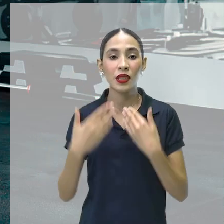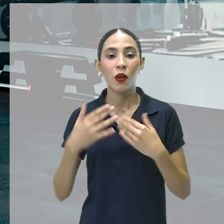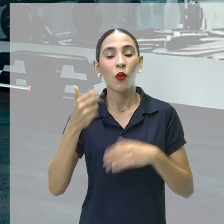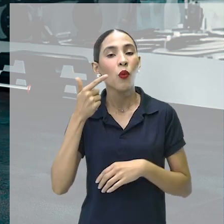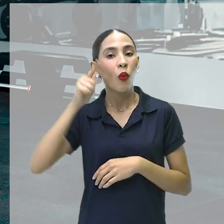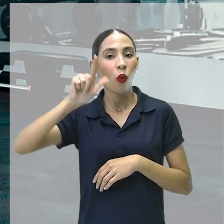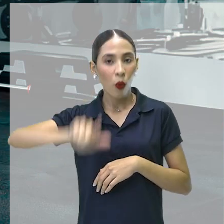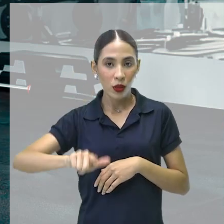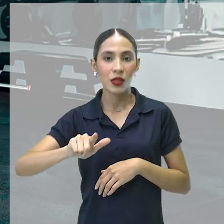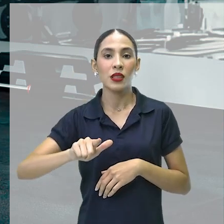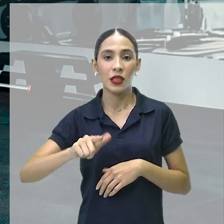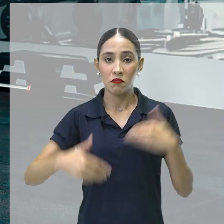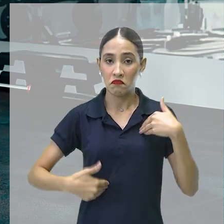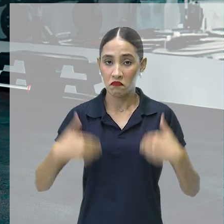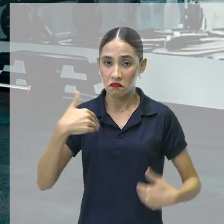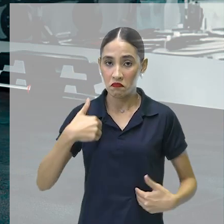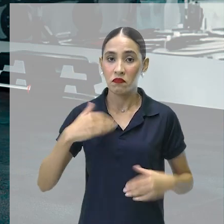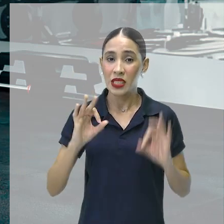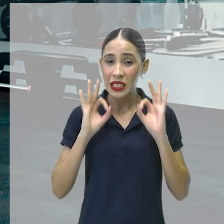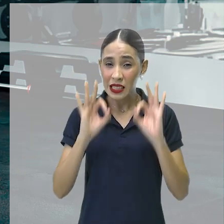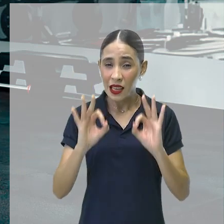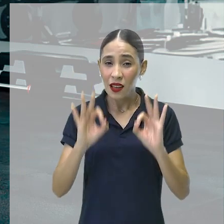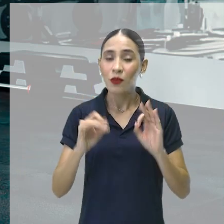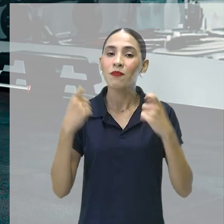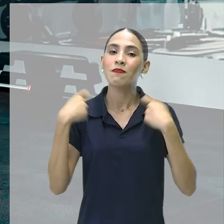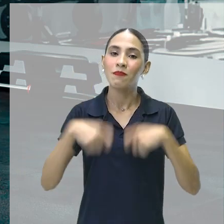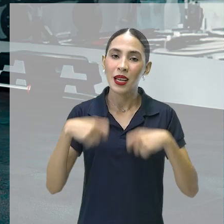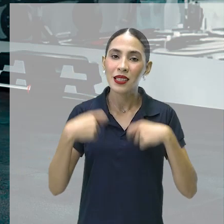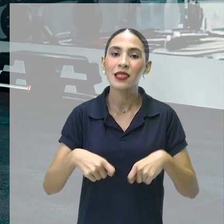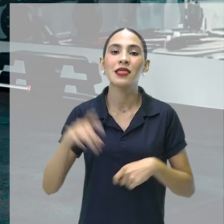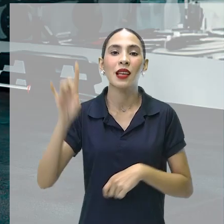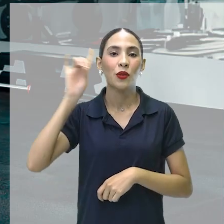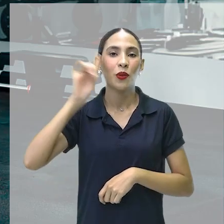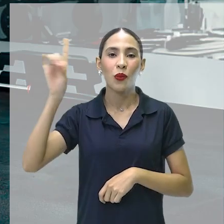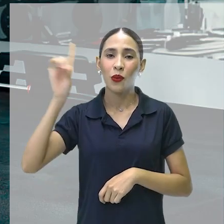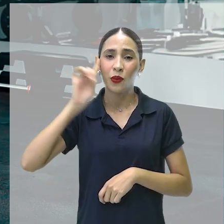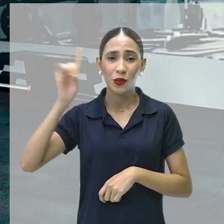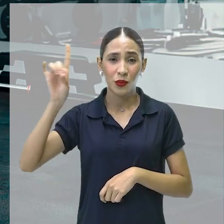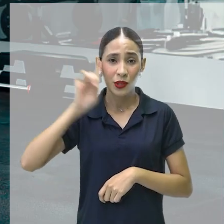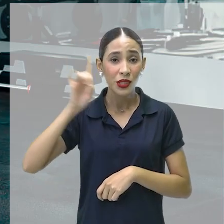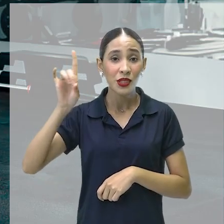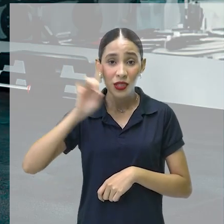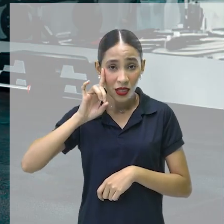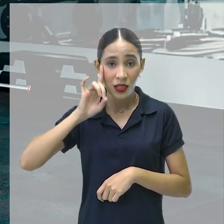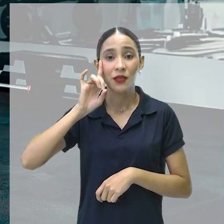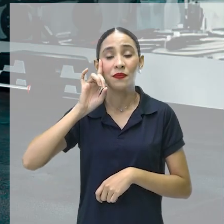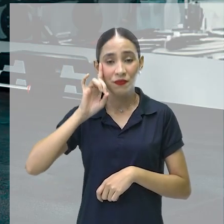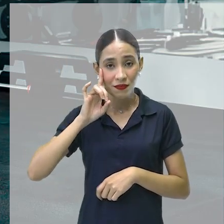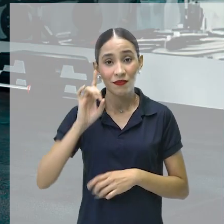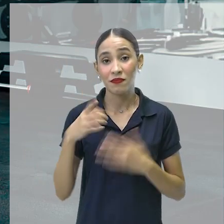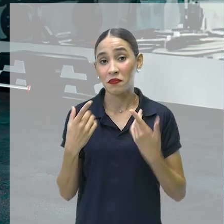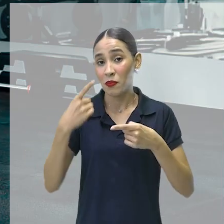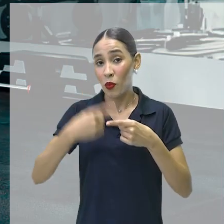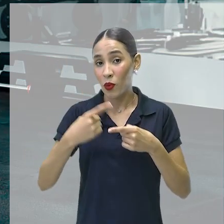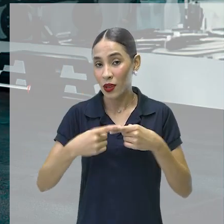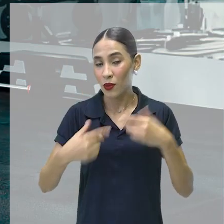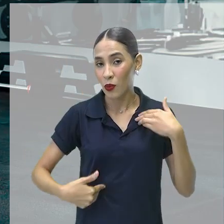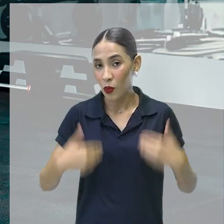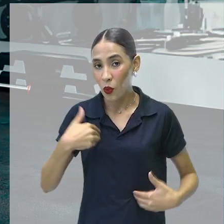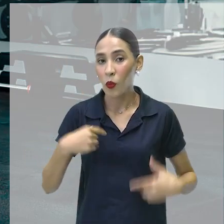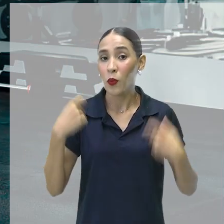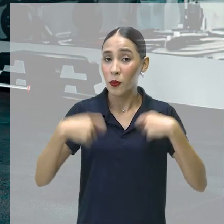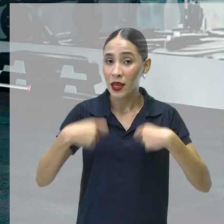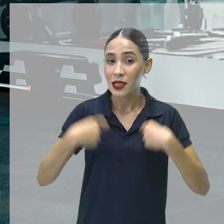Para adquirir bom preparo físico, é preciso se exercitar todos os dias, já que o corpo